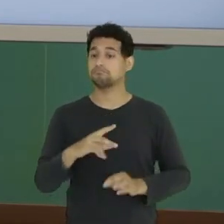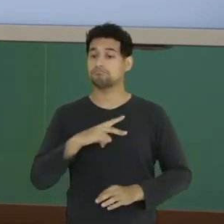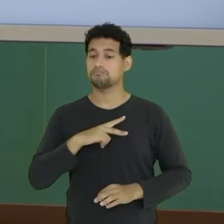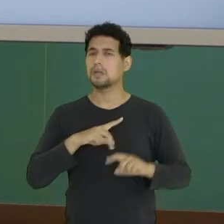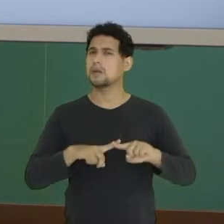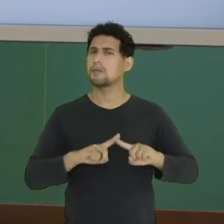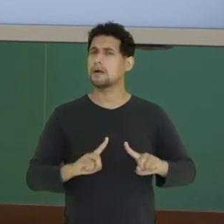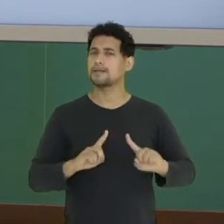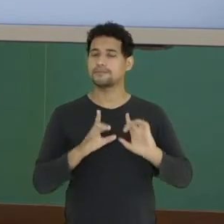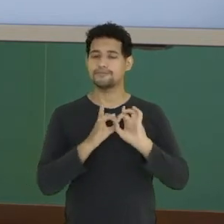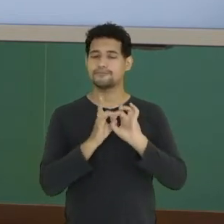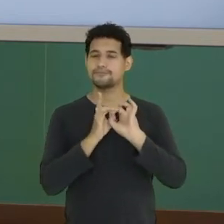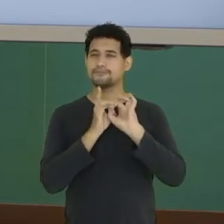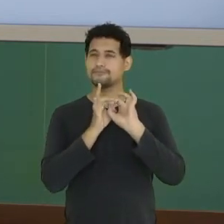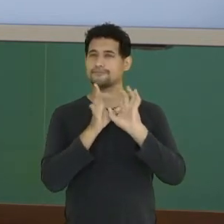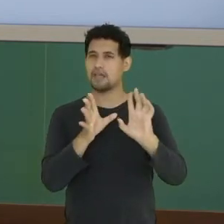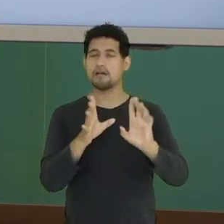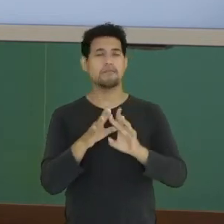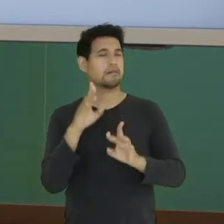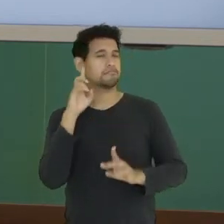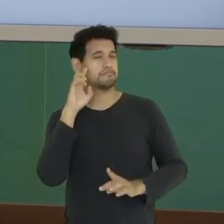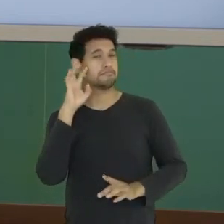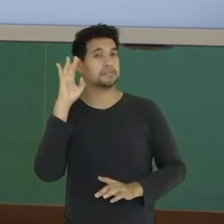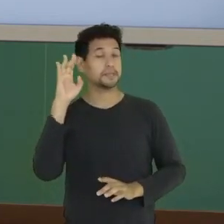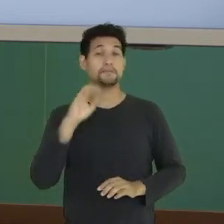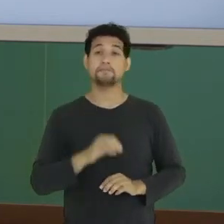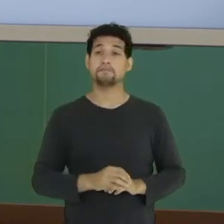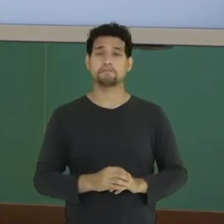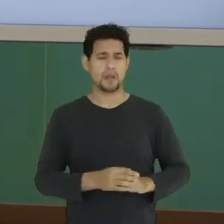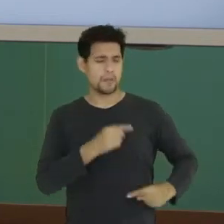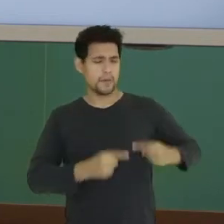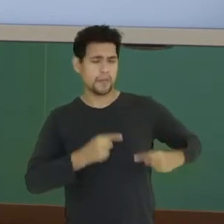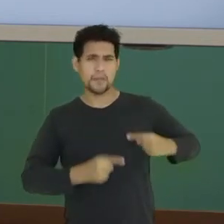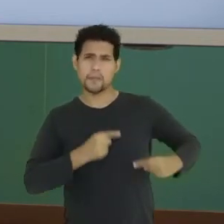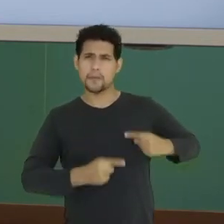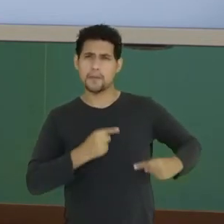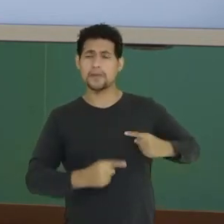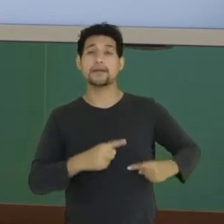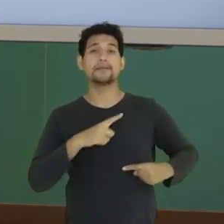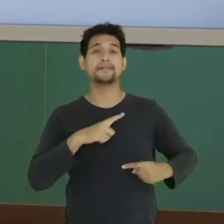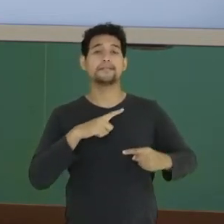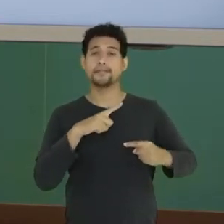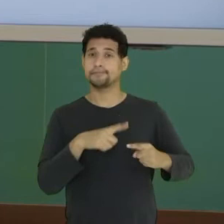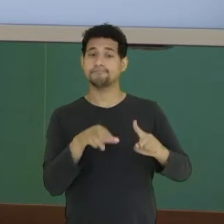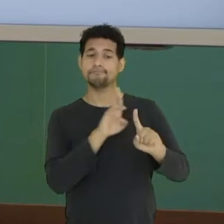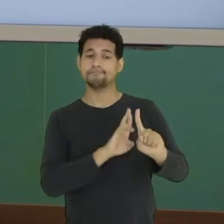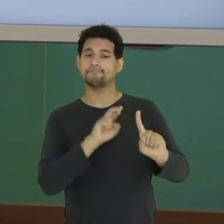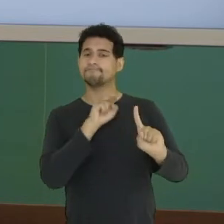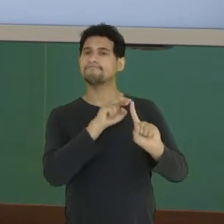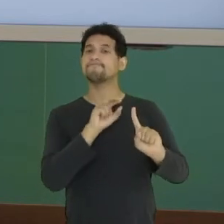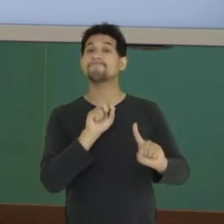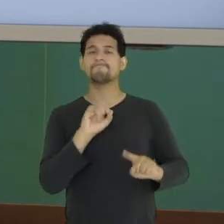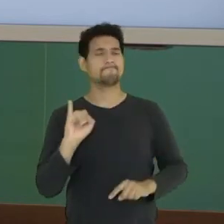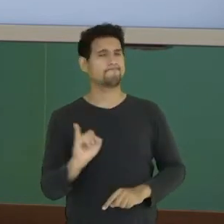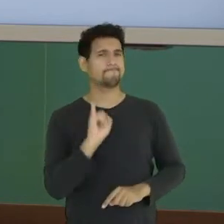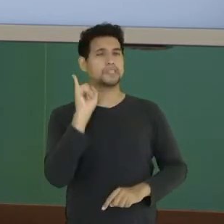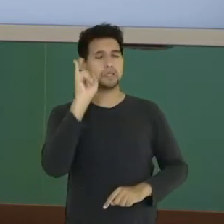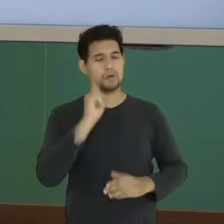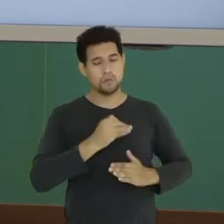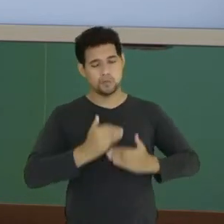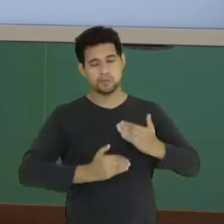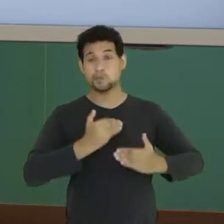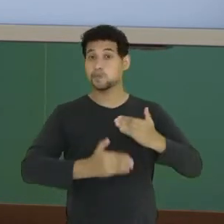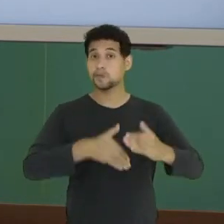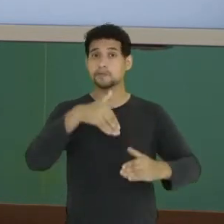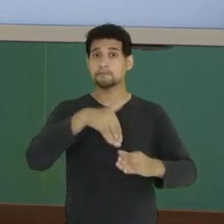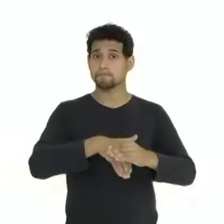mas eu vou deixar uma reflexão. Os debates políticos cumprem uma função muito importante durante os períodos eleitorais,